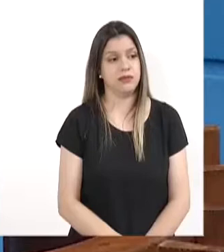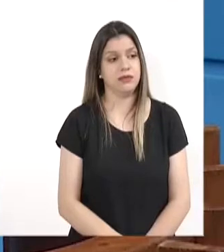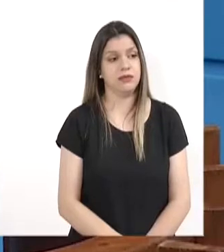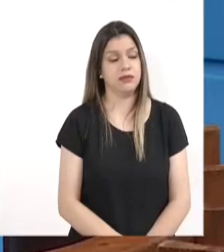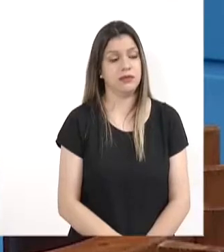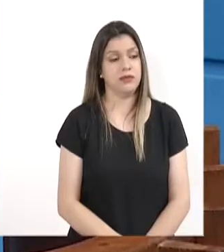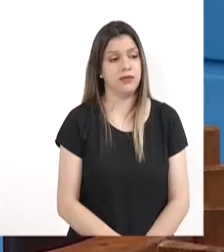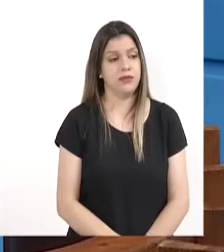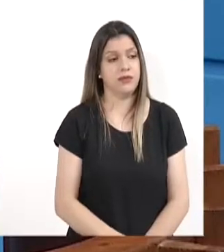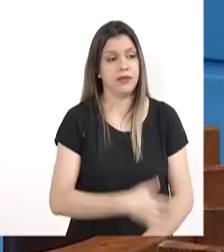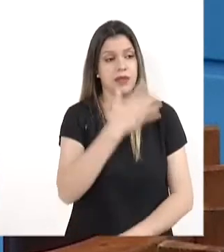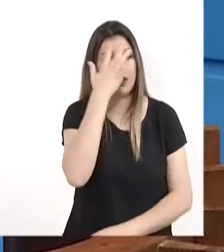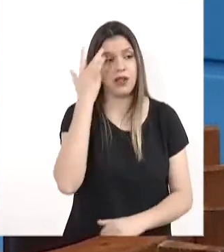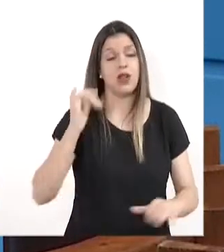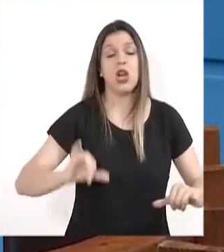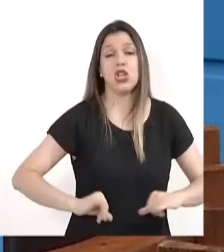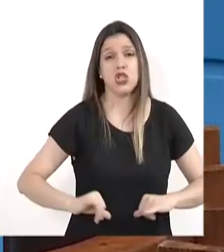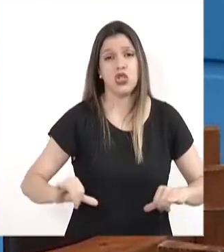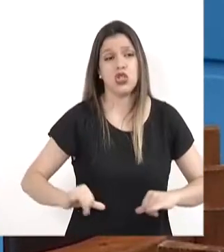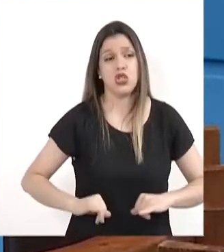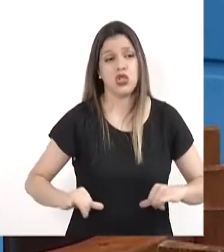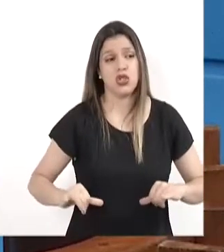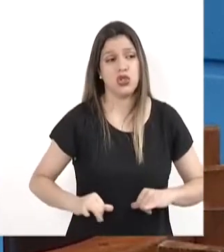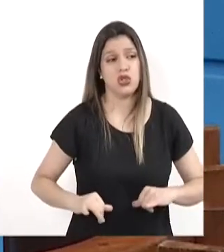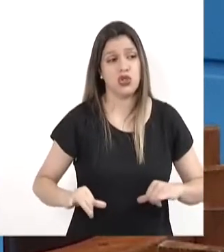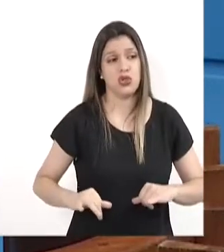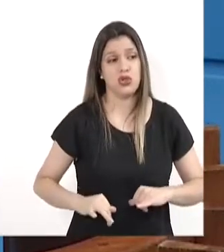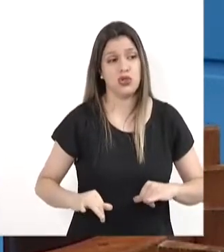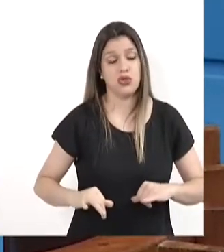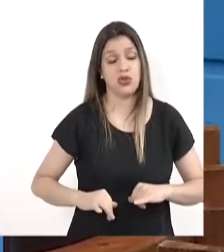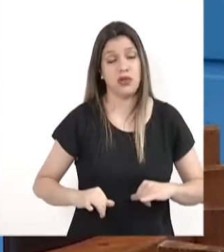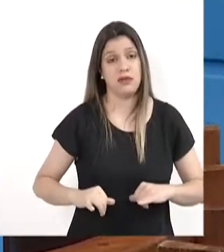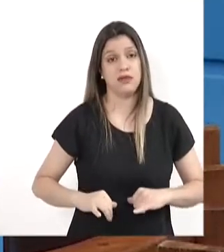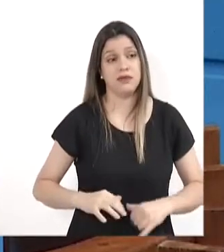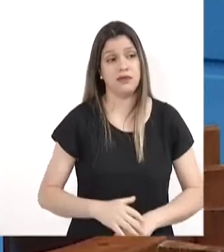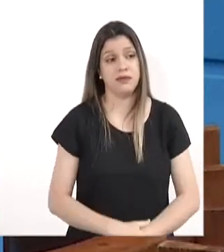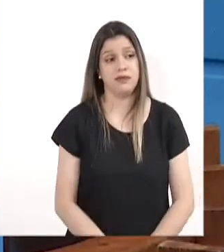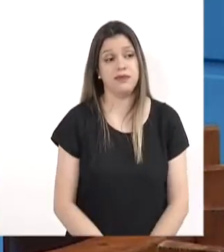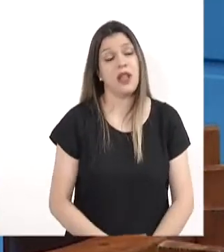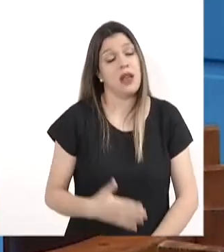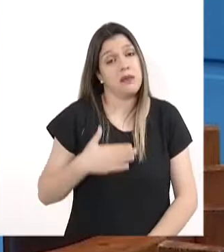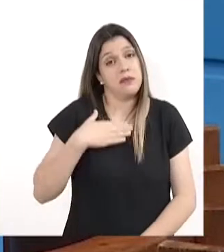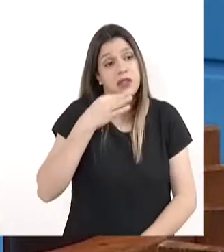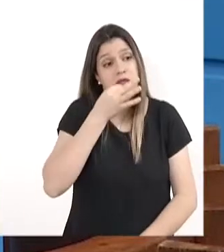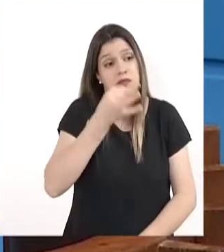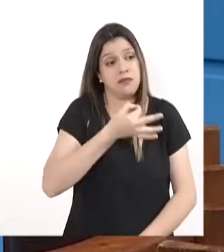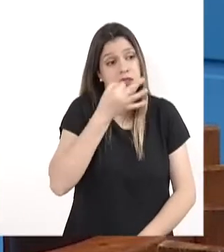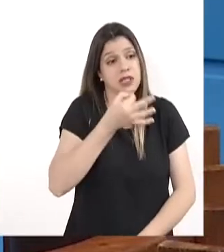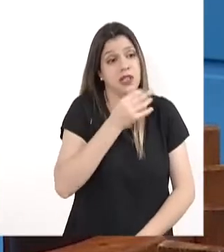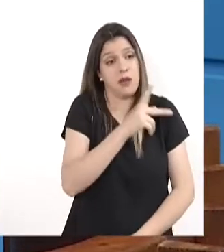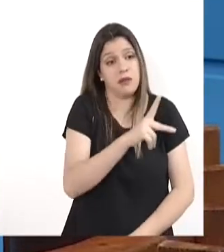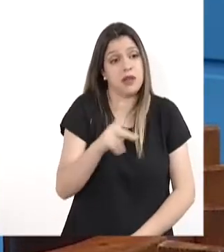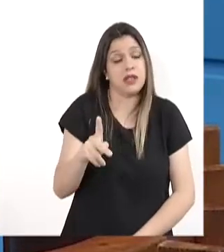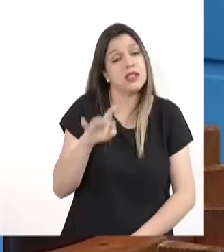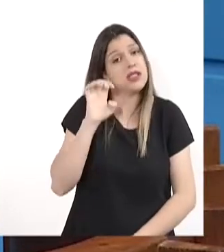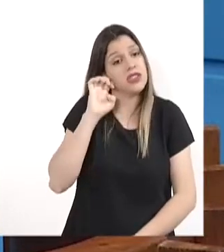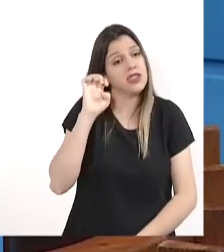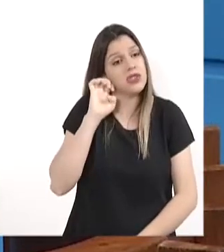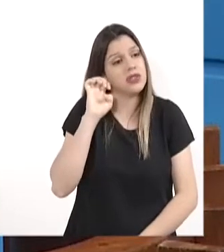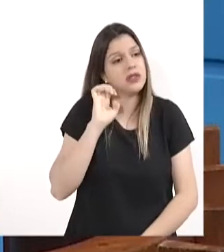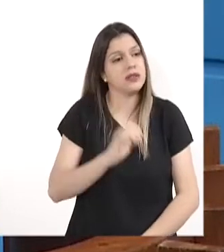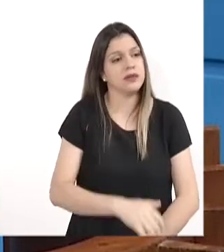que sofre e canta para amenizar o seu sofrimento. É o que penso, presidente Eduardo